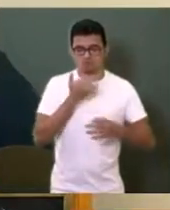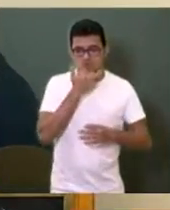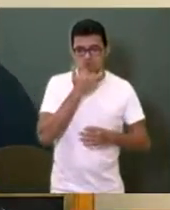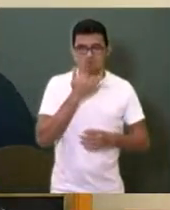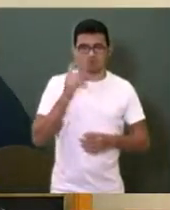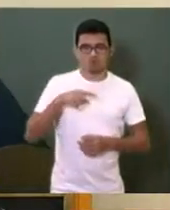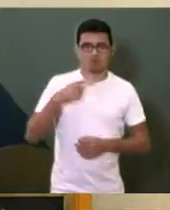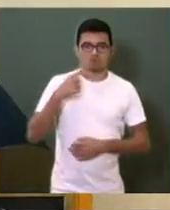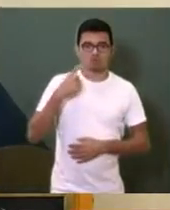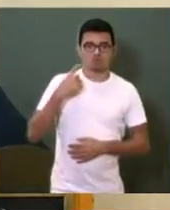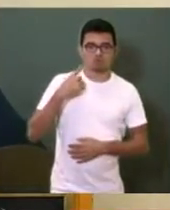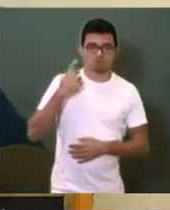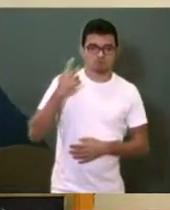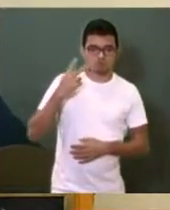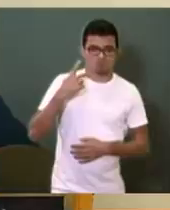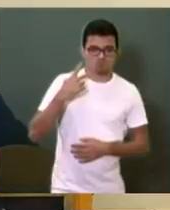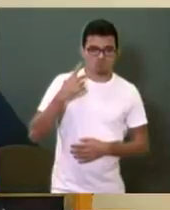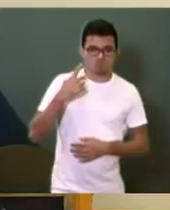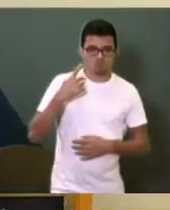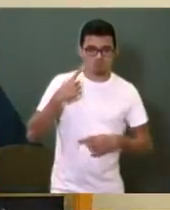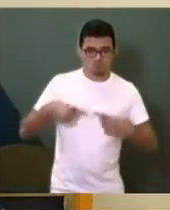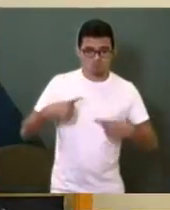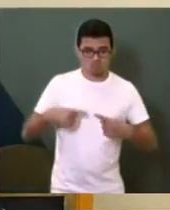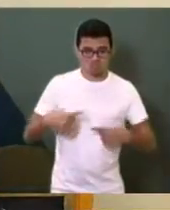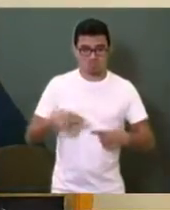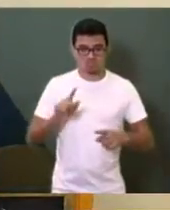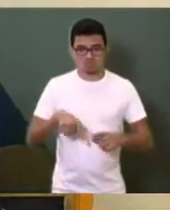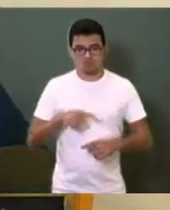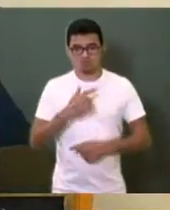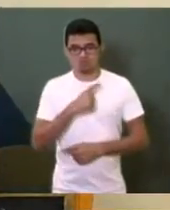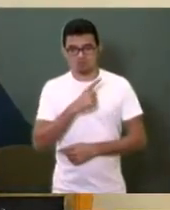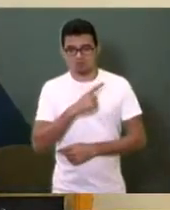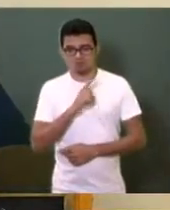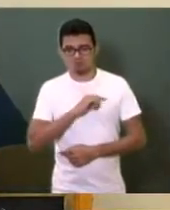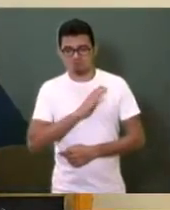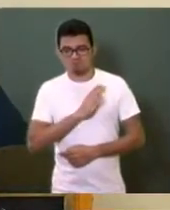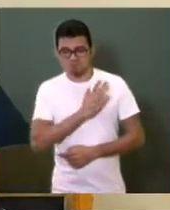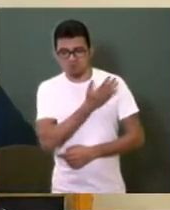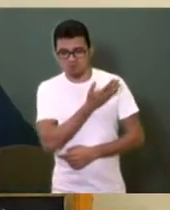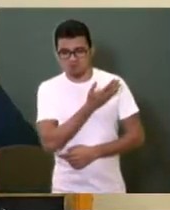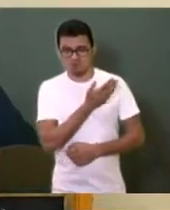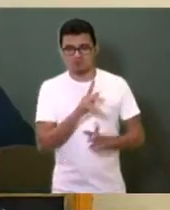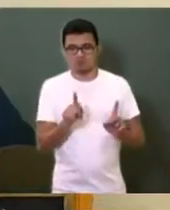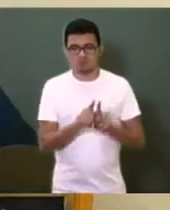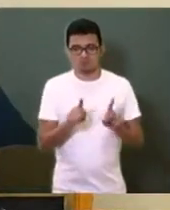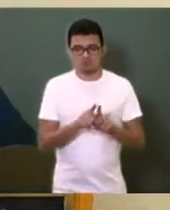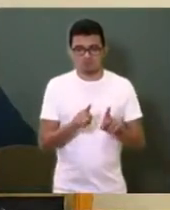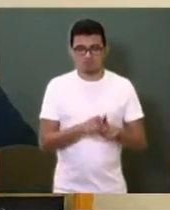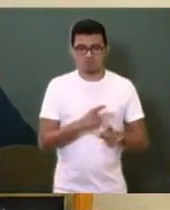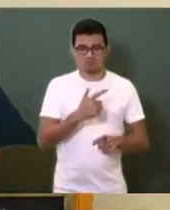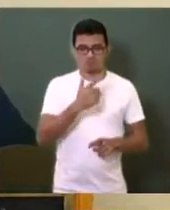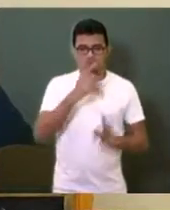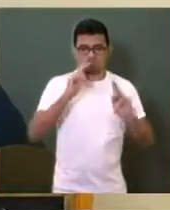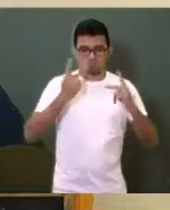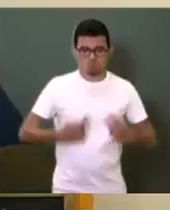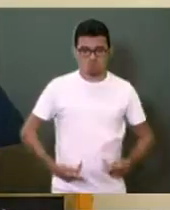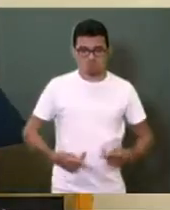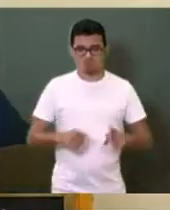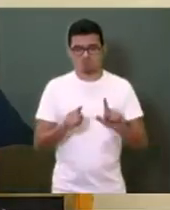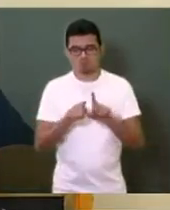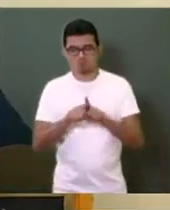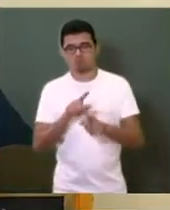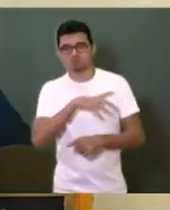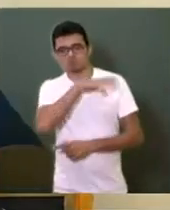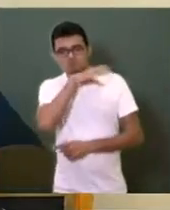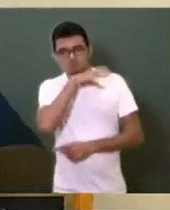preconceito com os animais com o ser humano então a gente estamos um pouco mais de olho